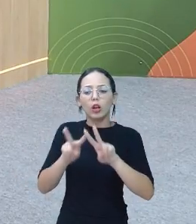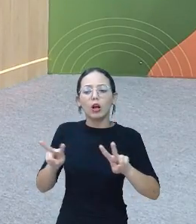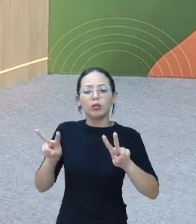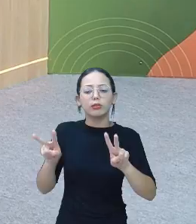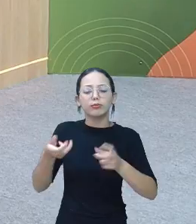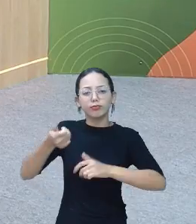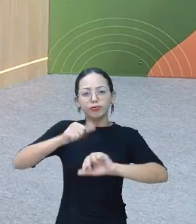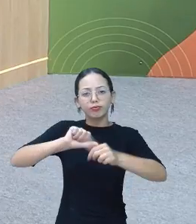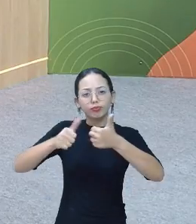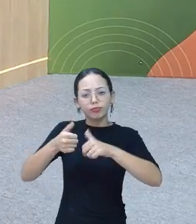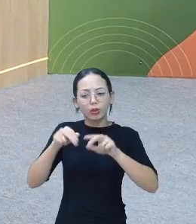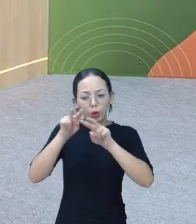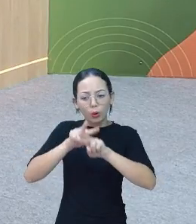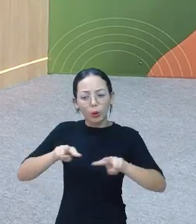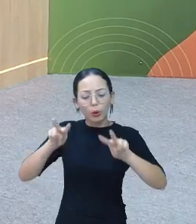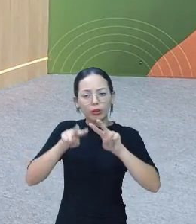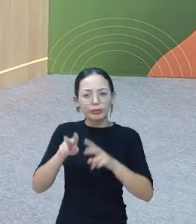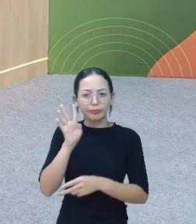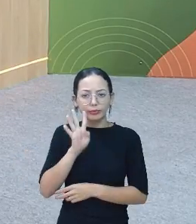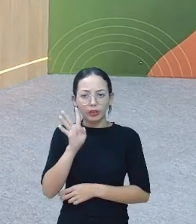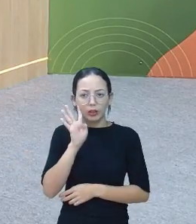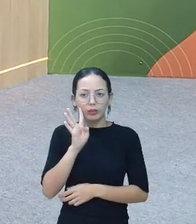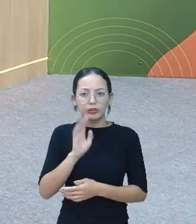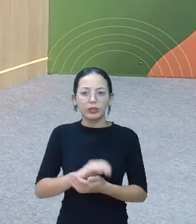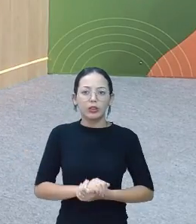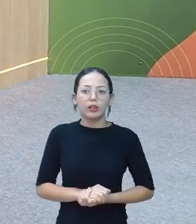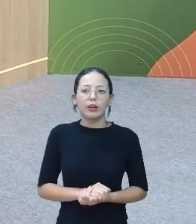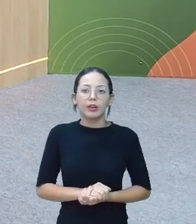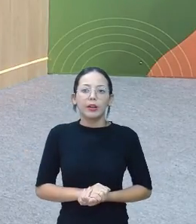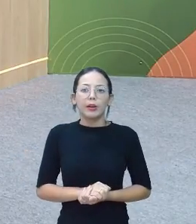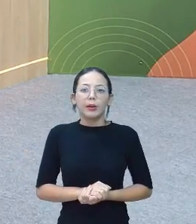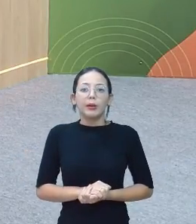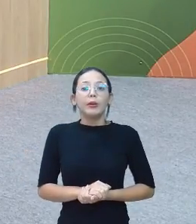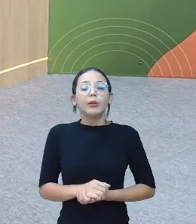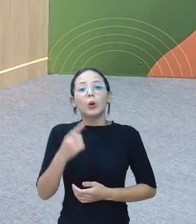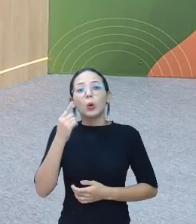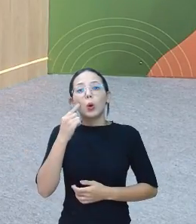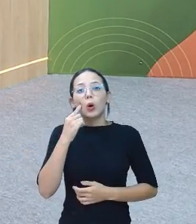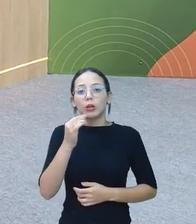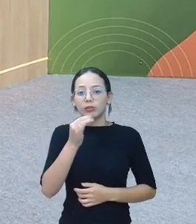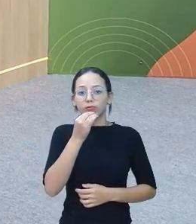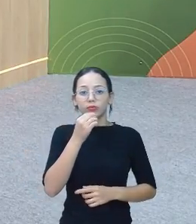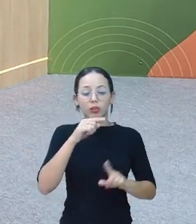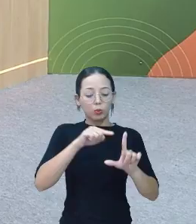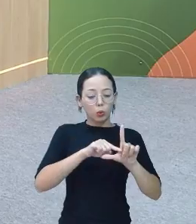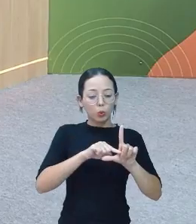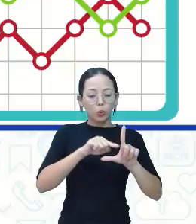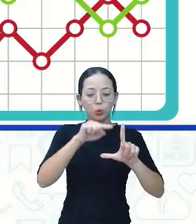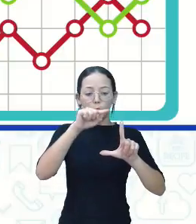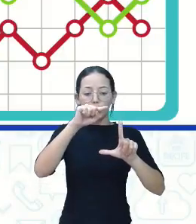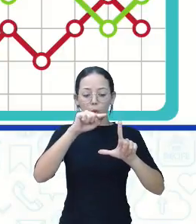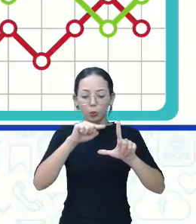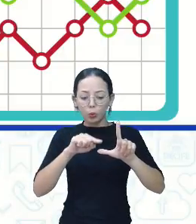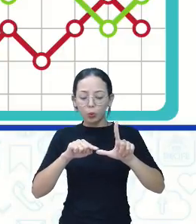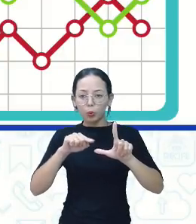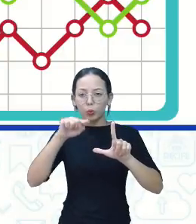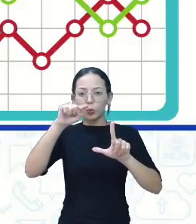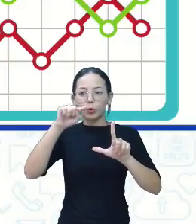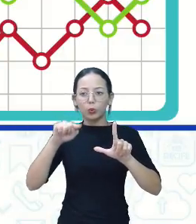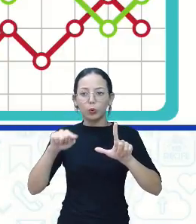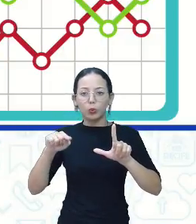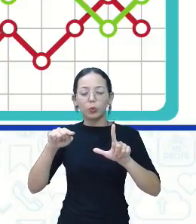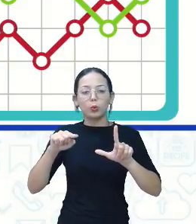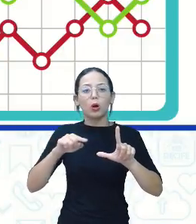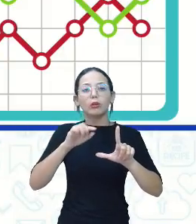têm um apelo visual bem legal, tá certo? Então, aquele gráfico ali, aquele primeiro, já já a gente vai dar um nome a